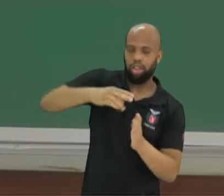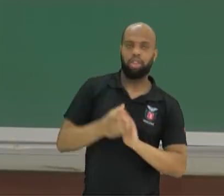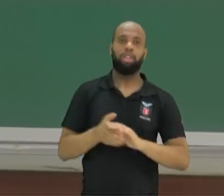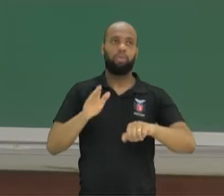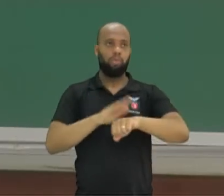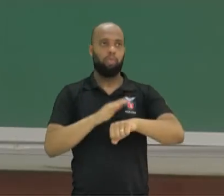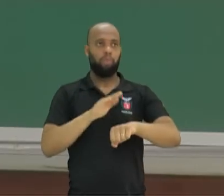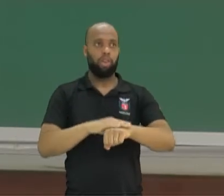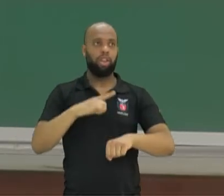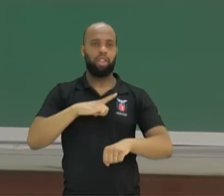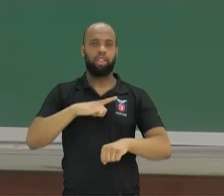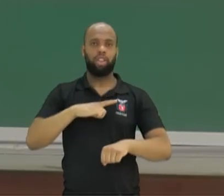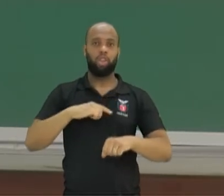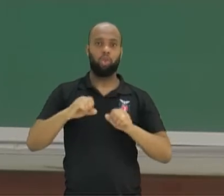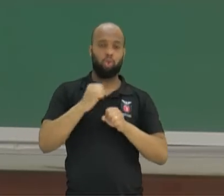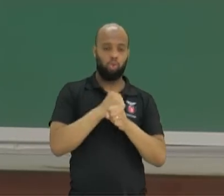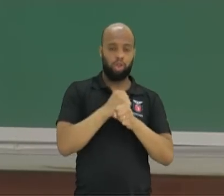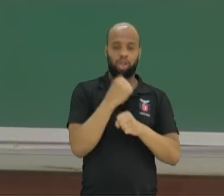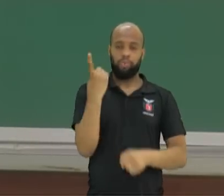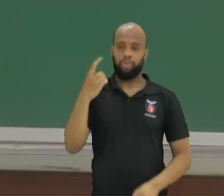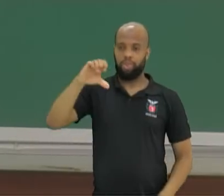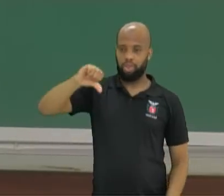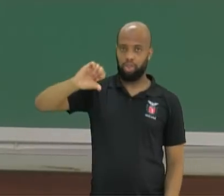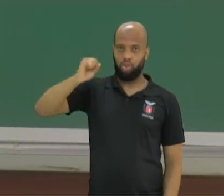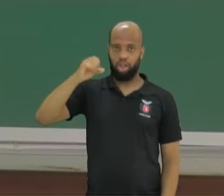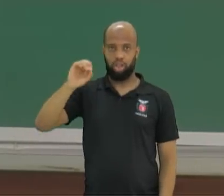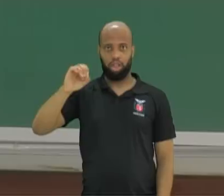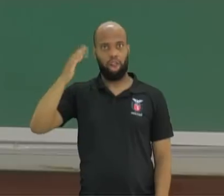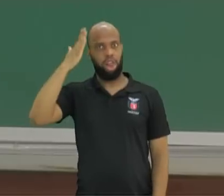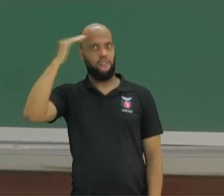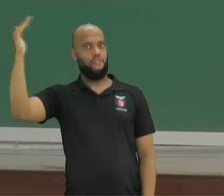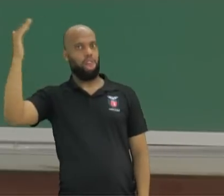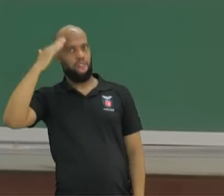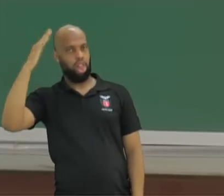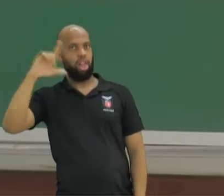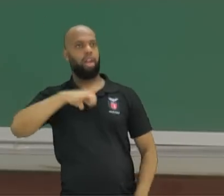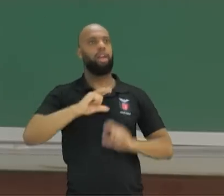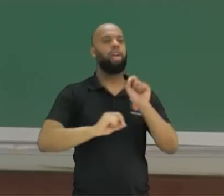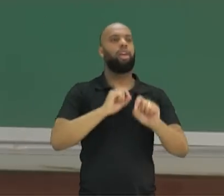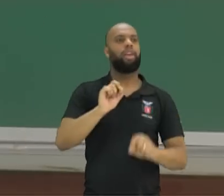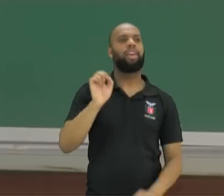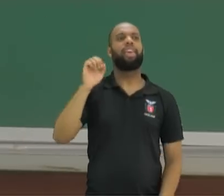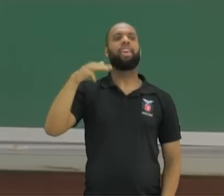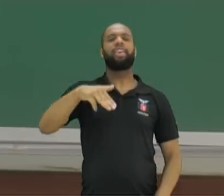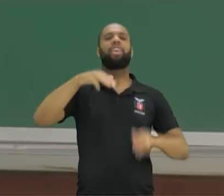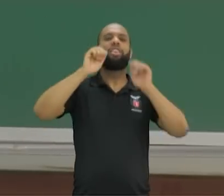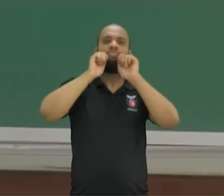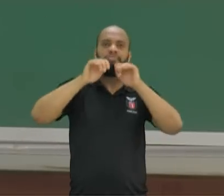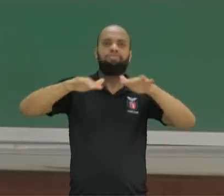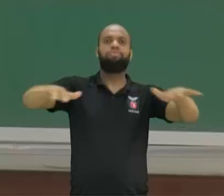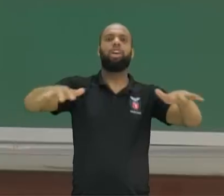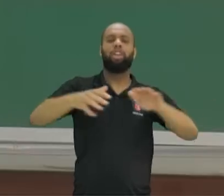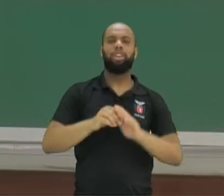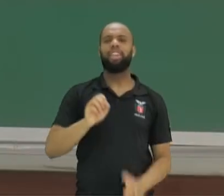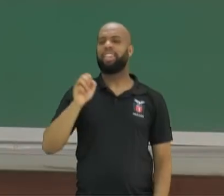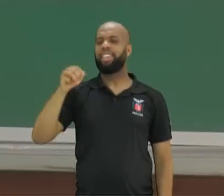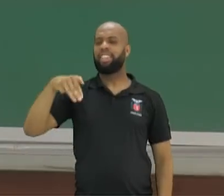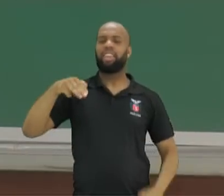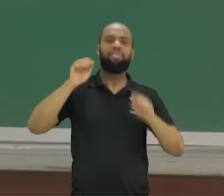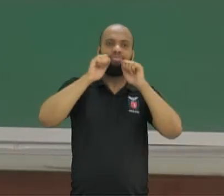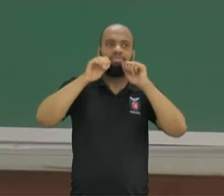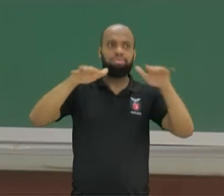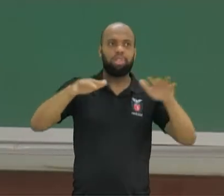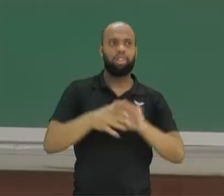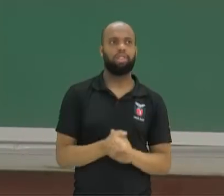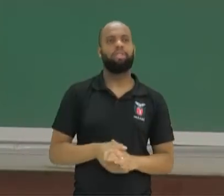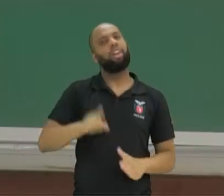chegou ao mundo nos anos 80, já era algo extraordinário. Através de quem que essa dança chegou ao mundo nos anos